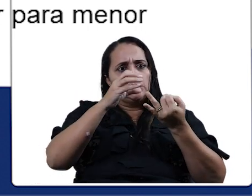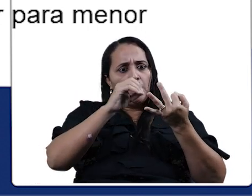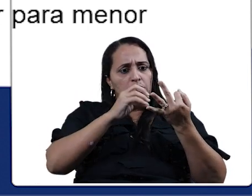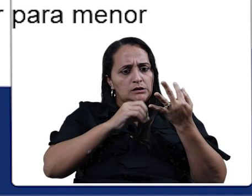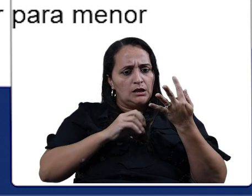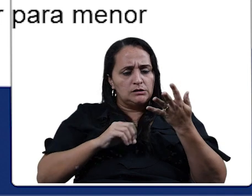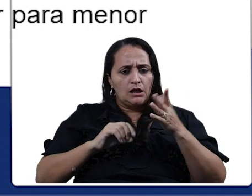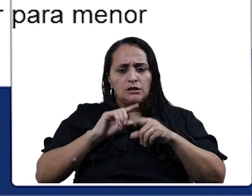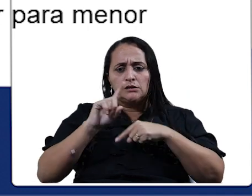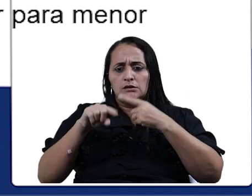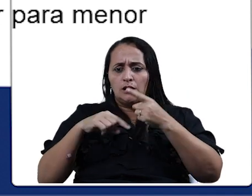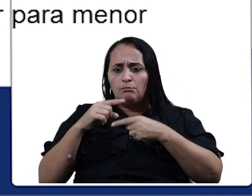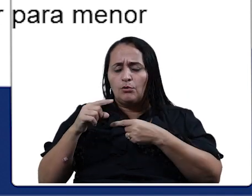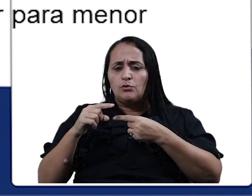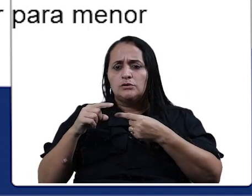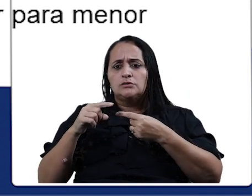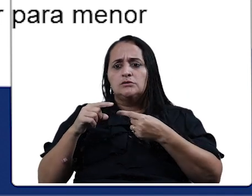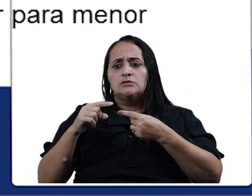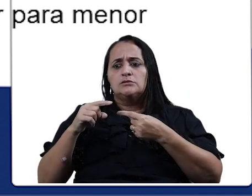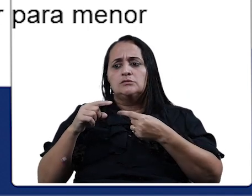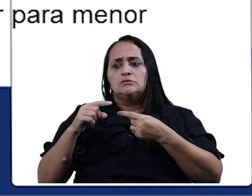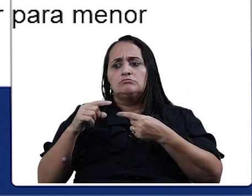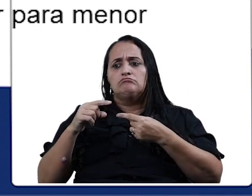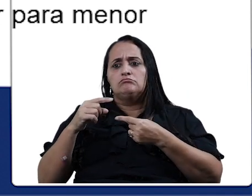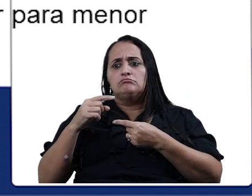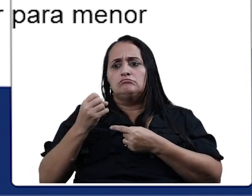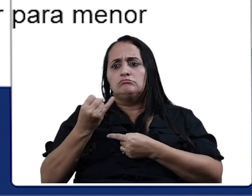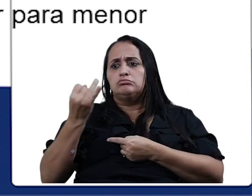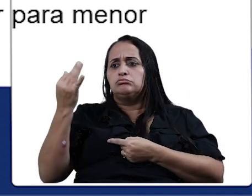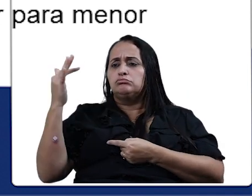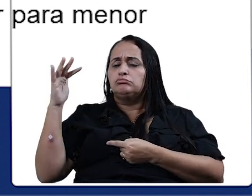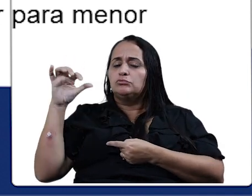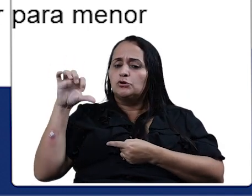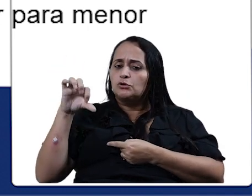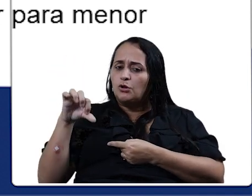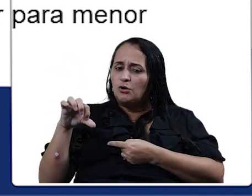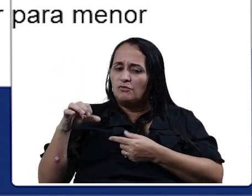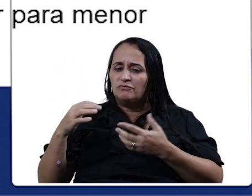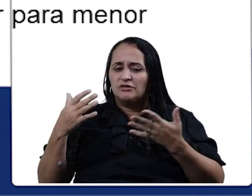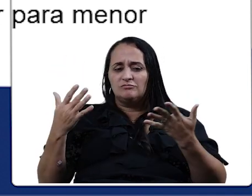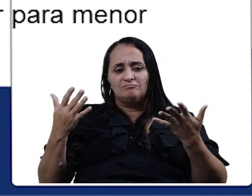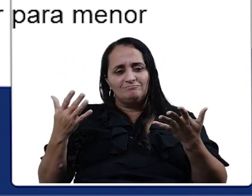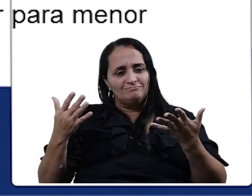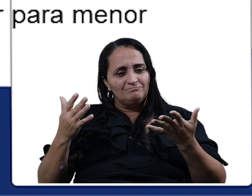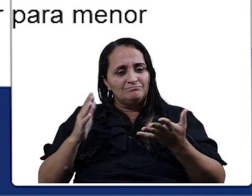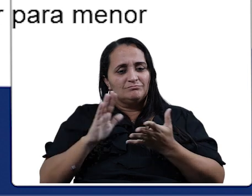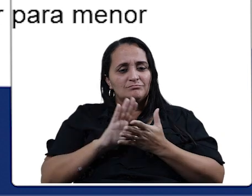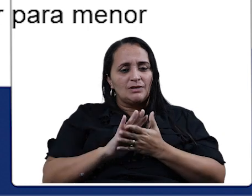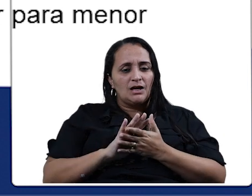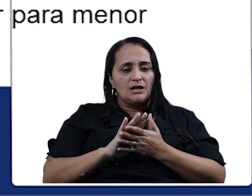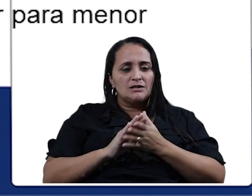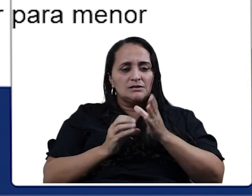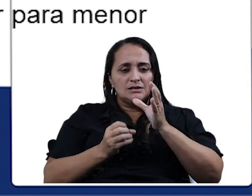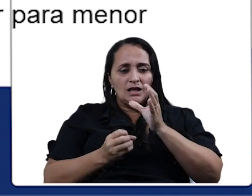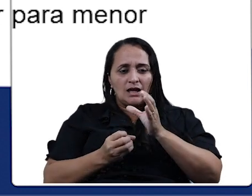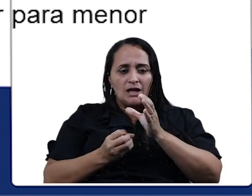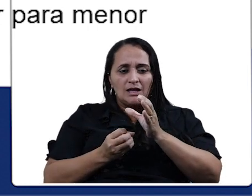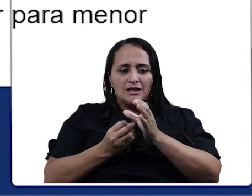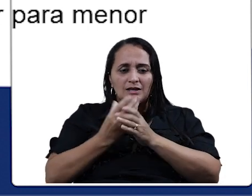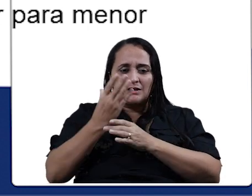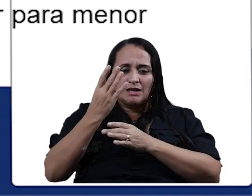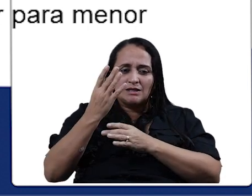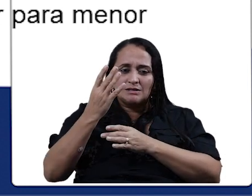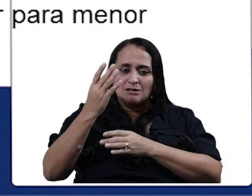9 símbolos de 1 para formar 59. A criação do zero foi muito importante